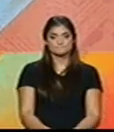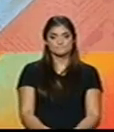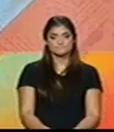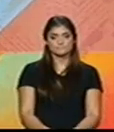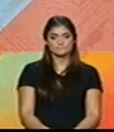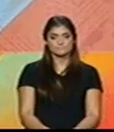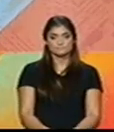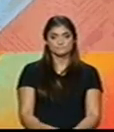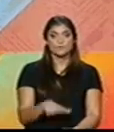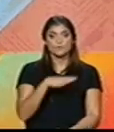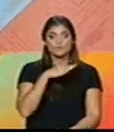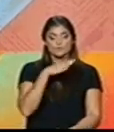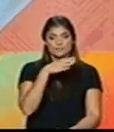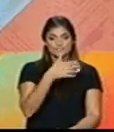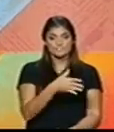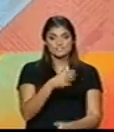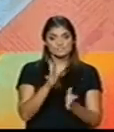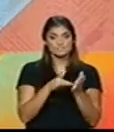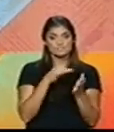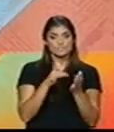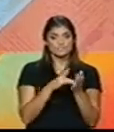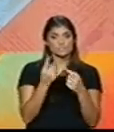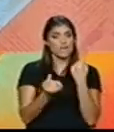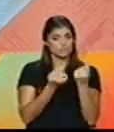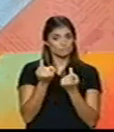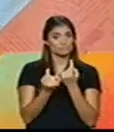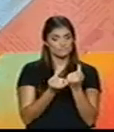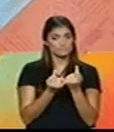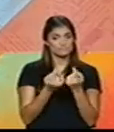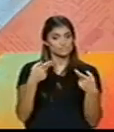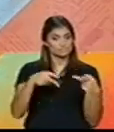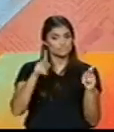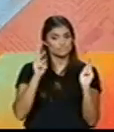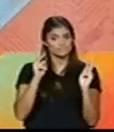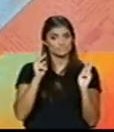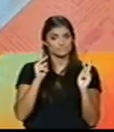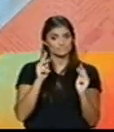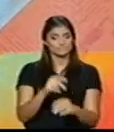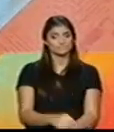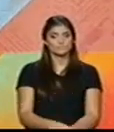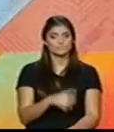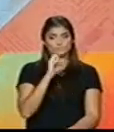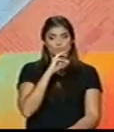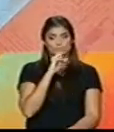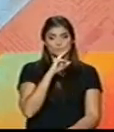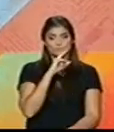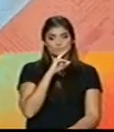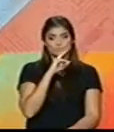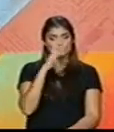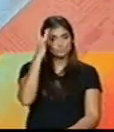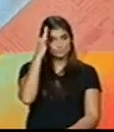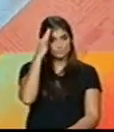então, o que está a dizer é que ainda tem livros para vender, sim, ainda é tenho alguns livros disponíveis, que pode, através do